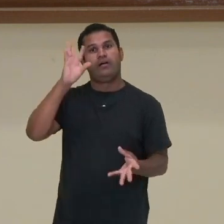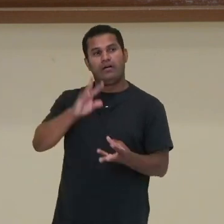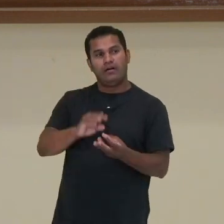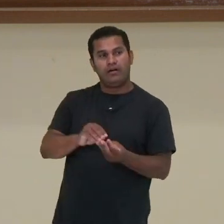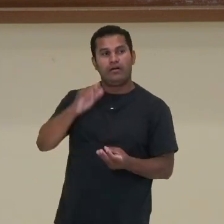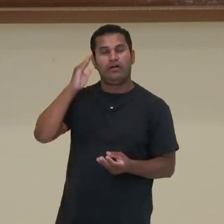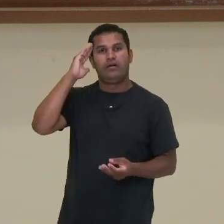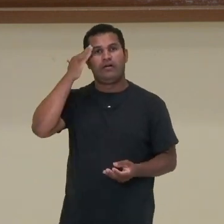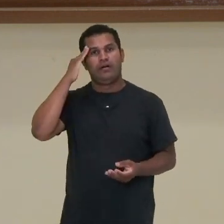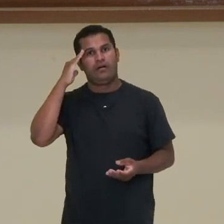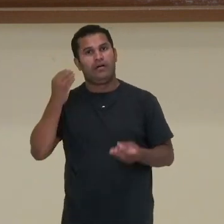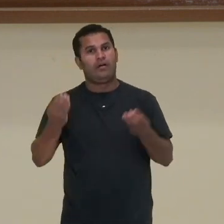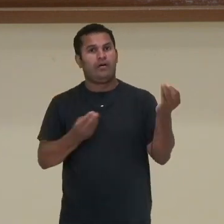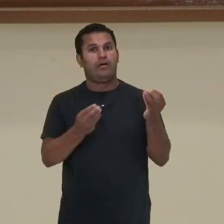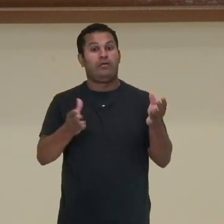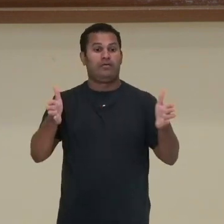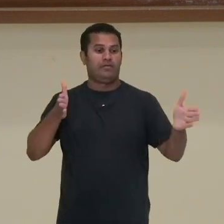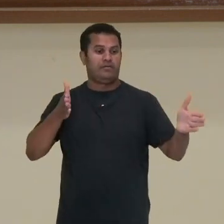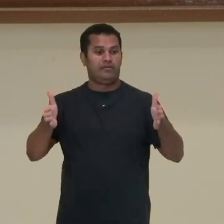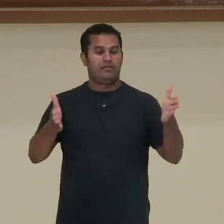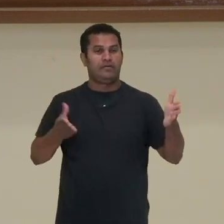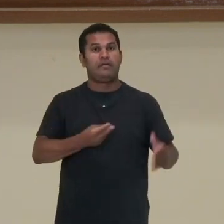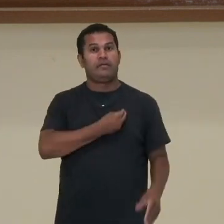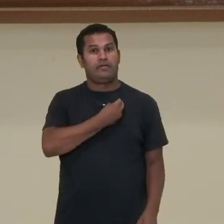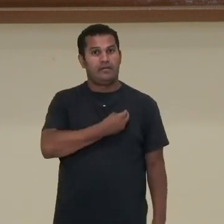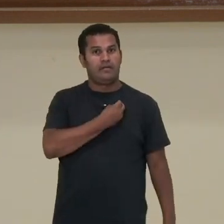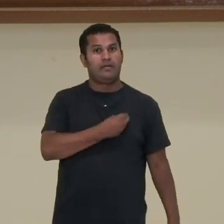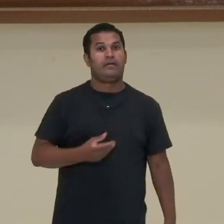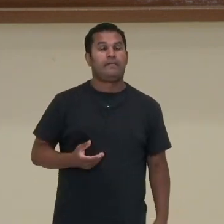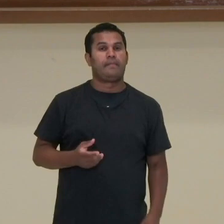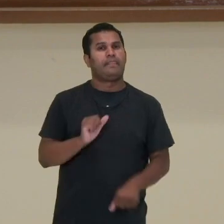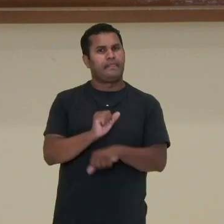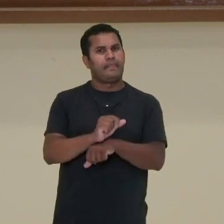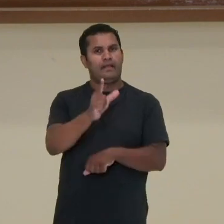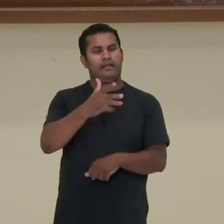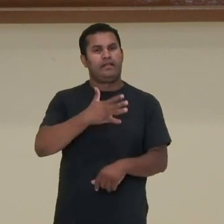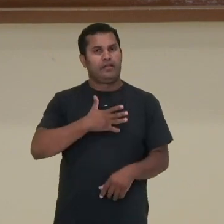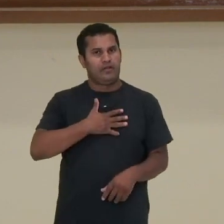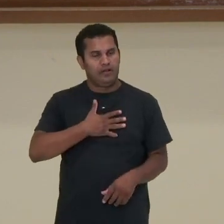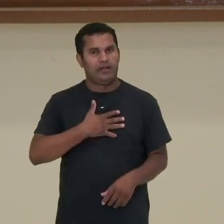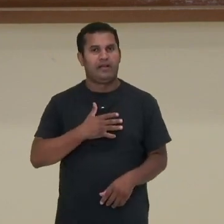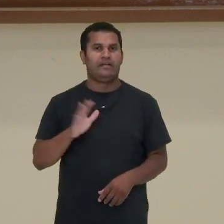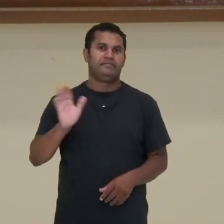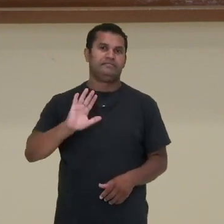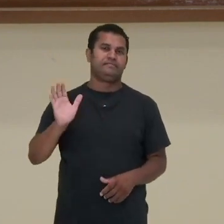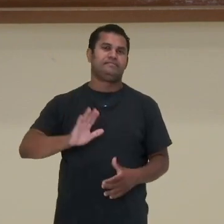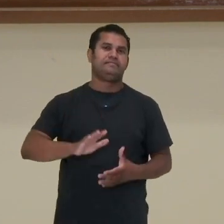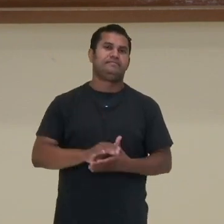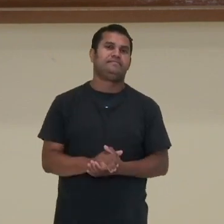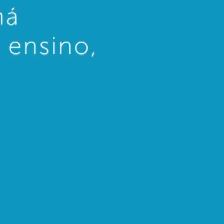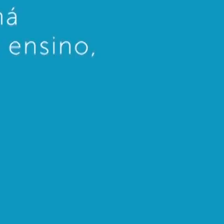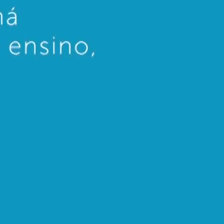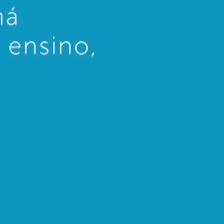outros europeus participando também das grandes navegações. Espero que vocês tenham gostado e até a próxima.